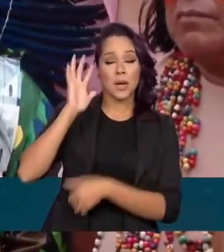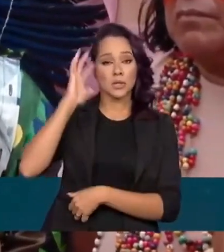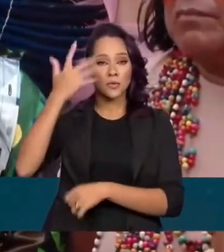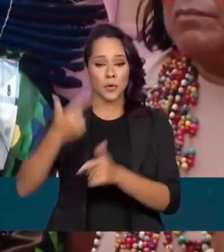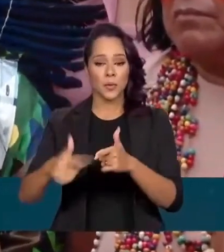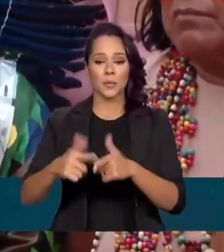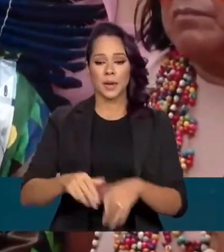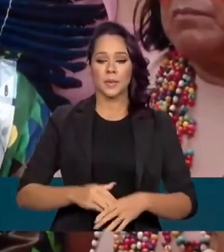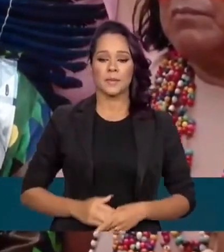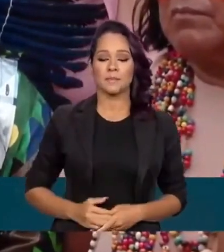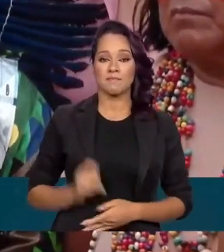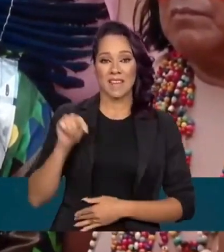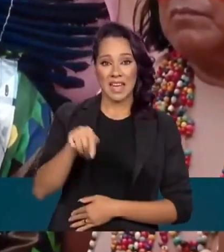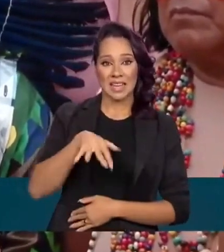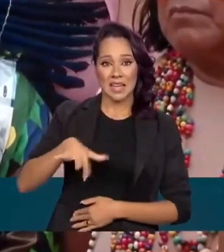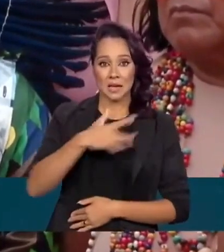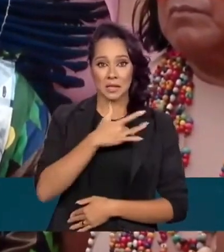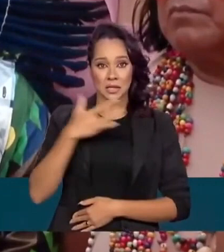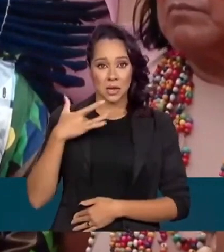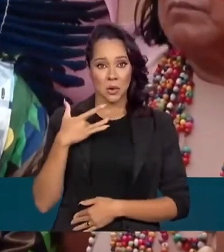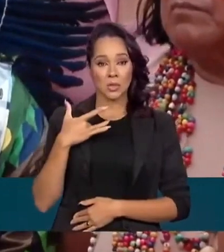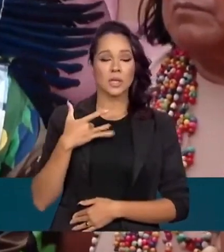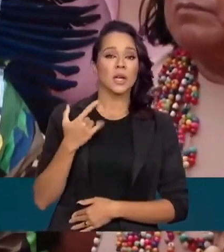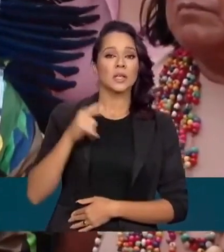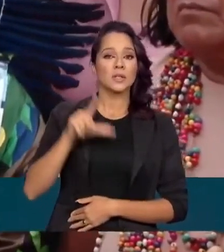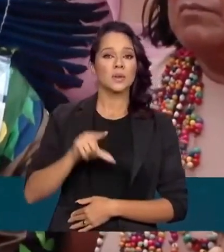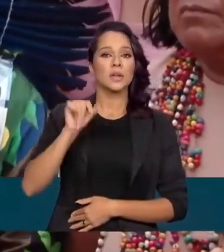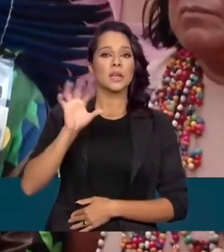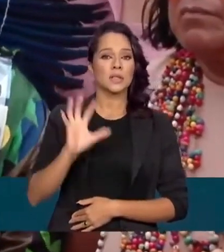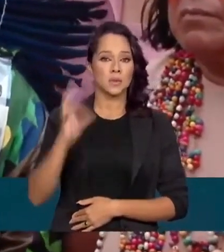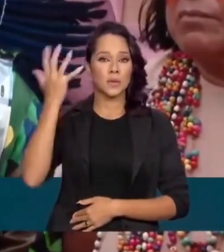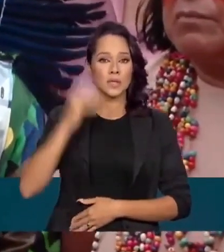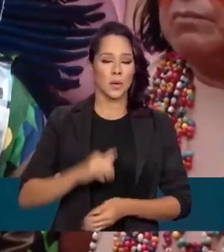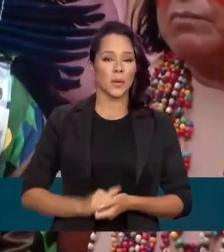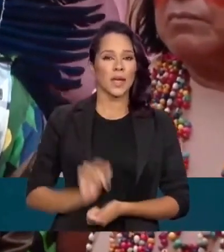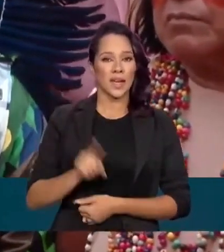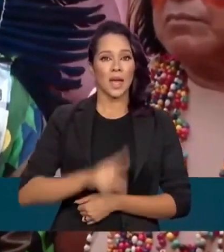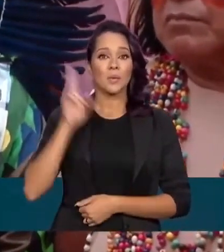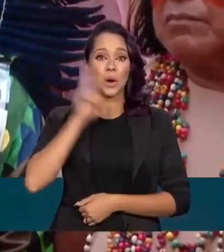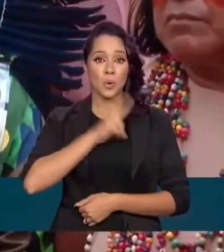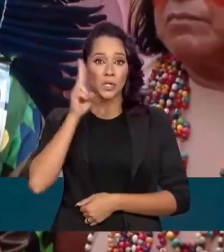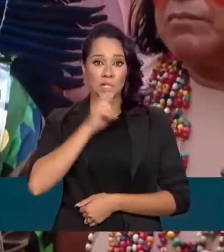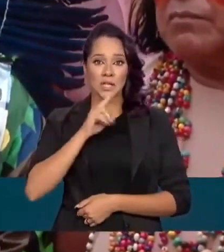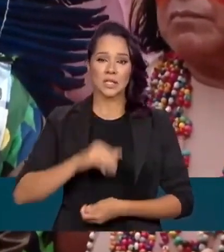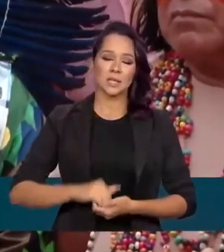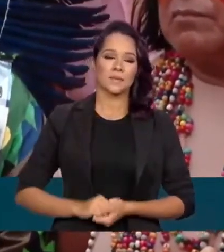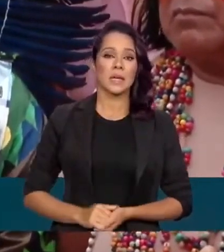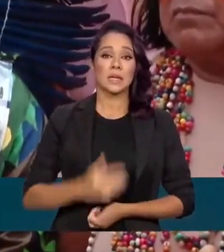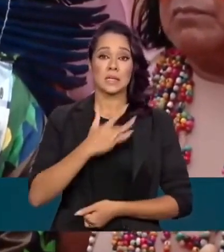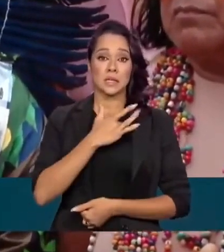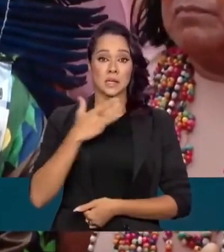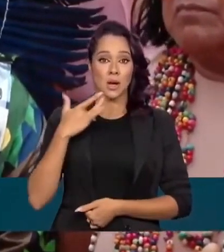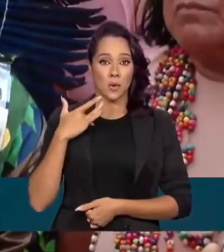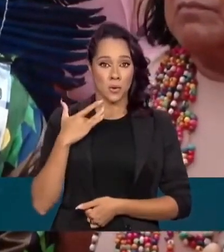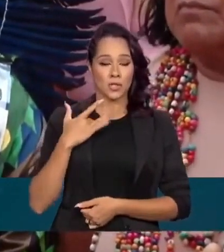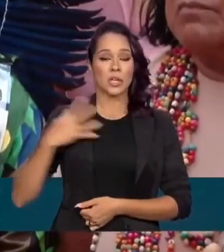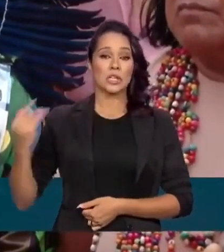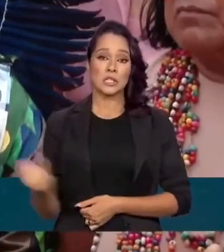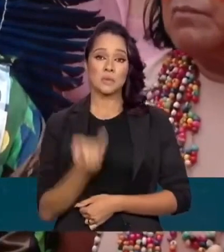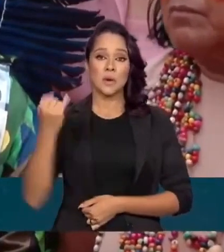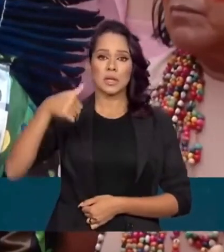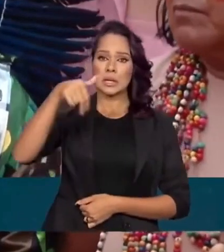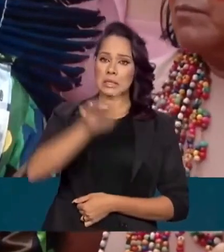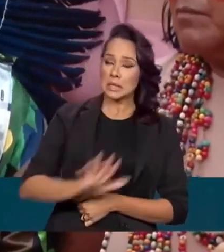soluções. No caso da saúde, nós definimos que essa situação é uma emergência sanitária de